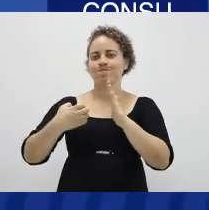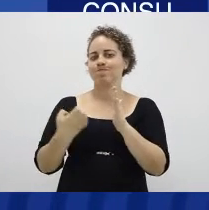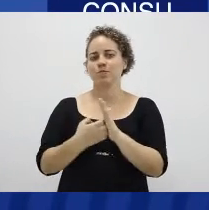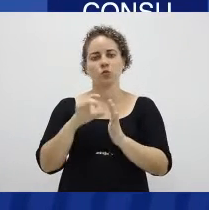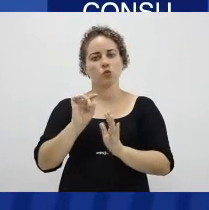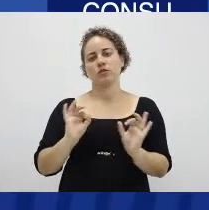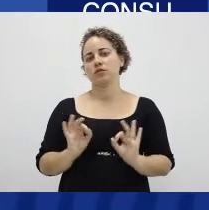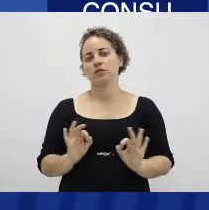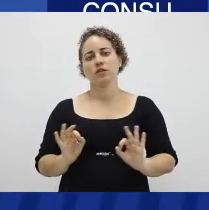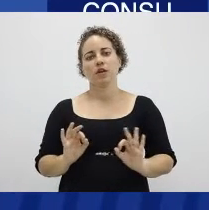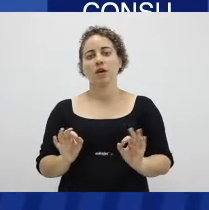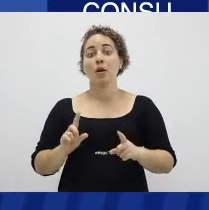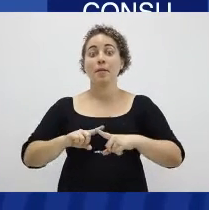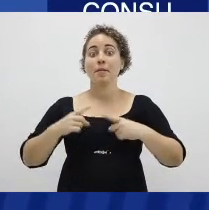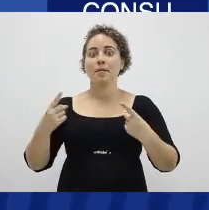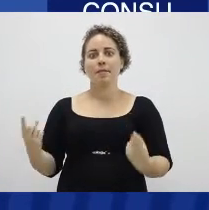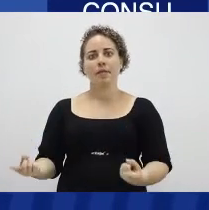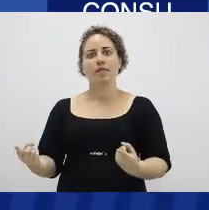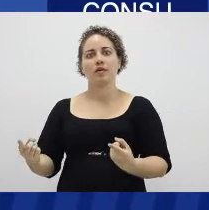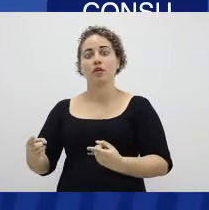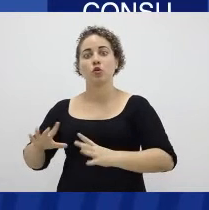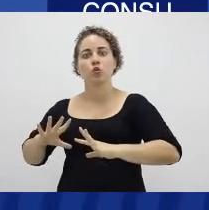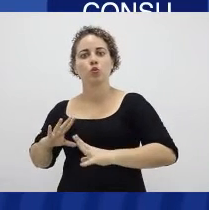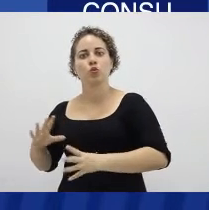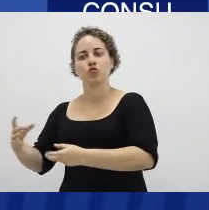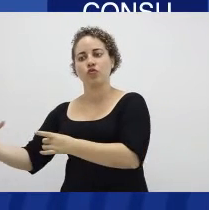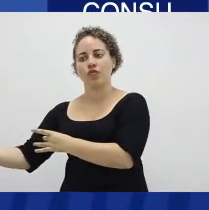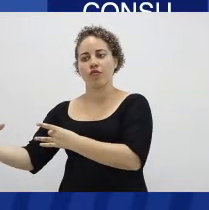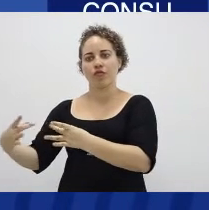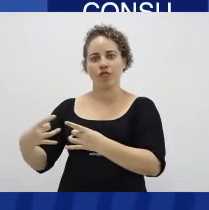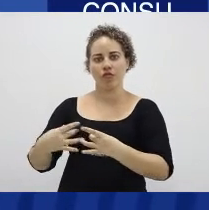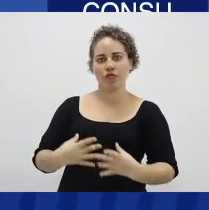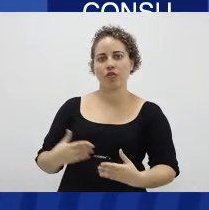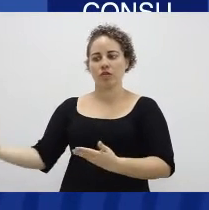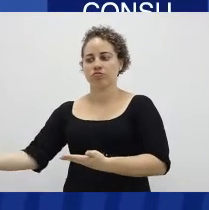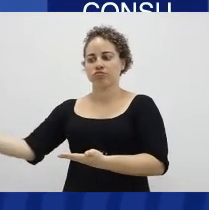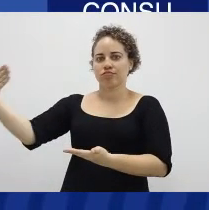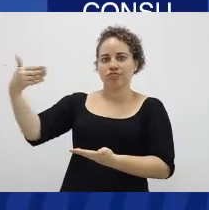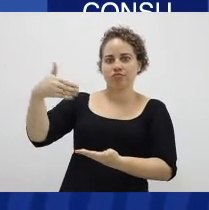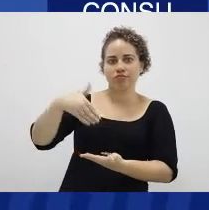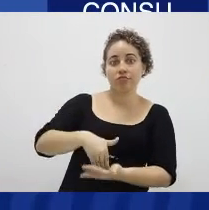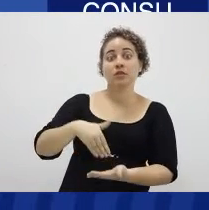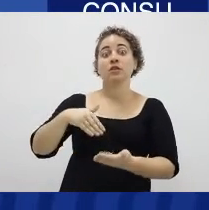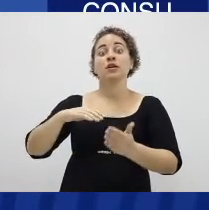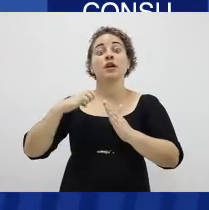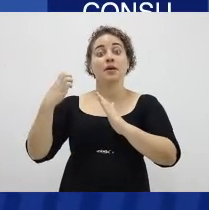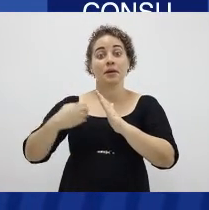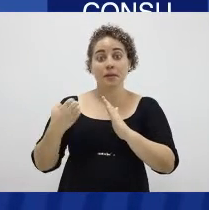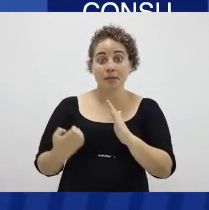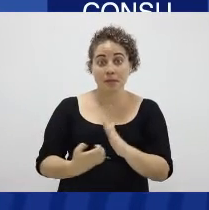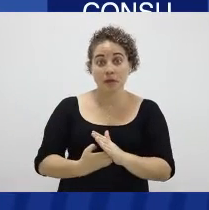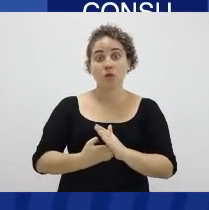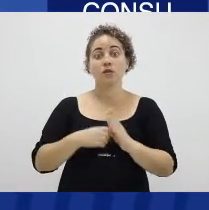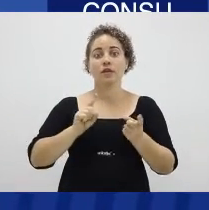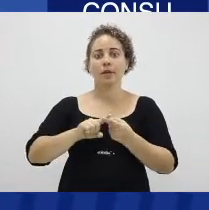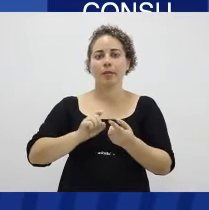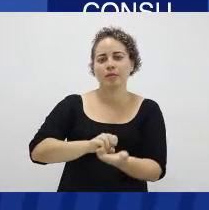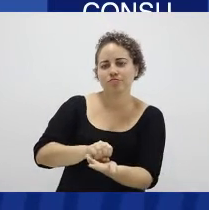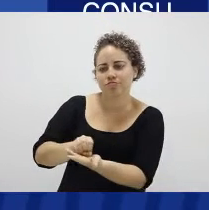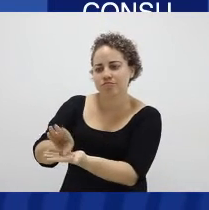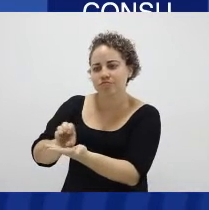mas desde os fornecedores, passando pela fábrica ou pela empresa, os seus